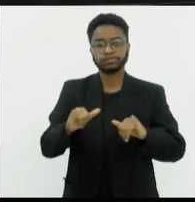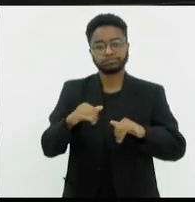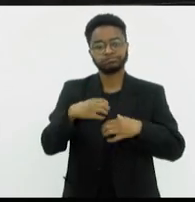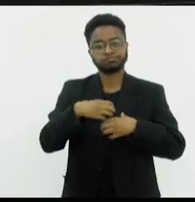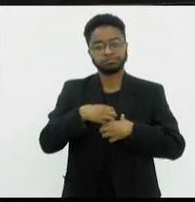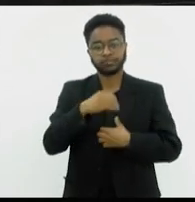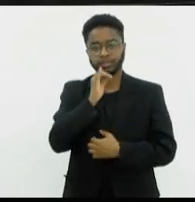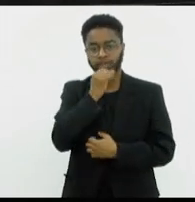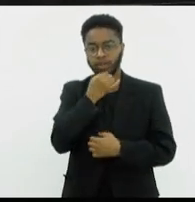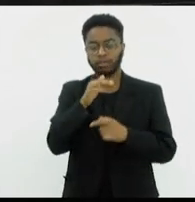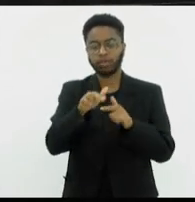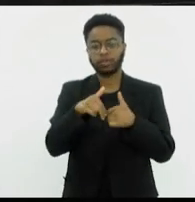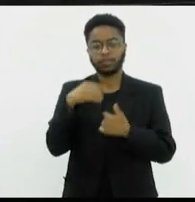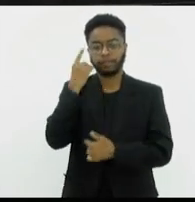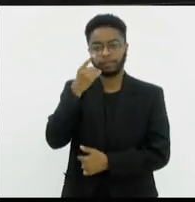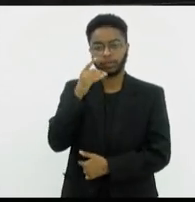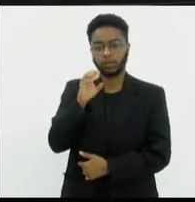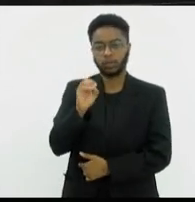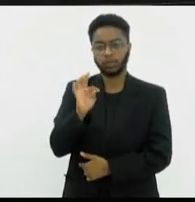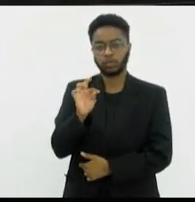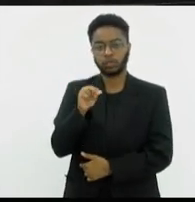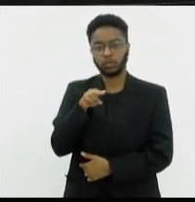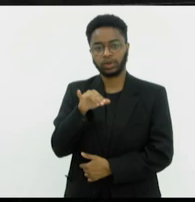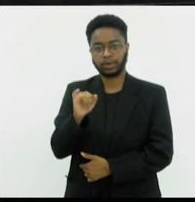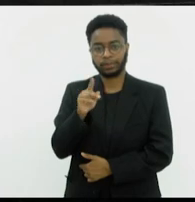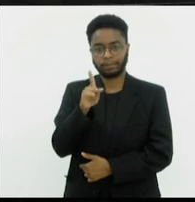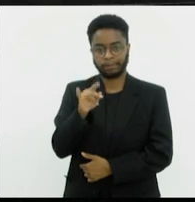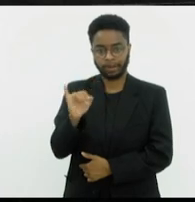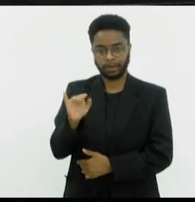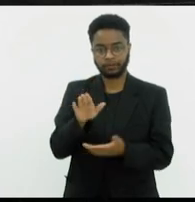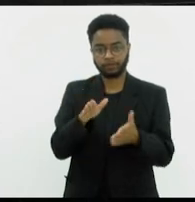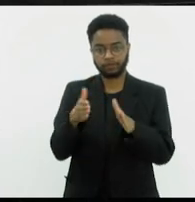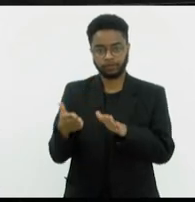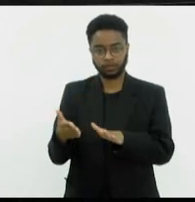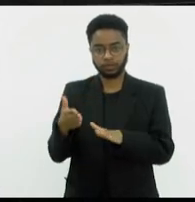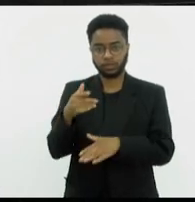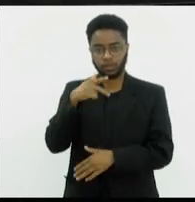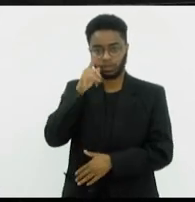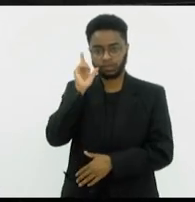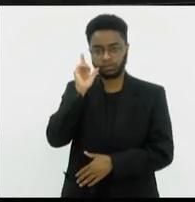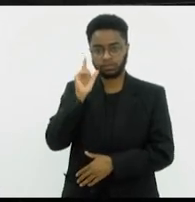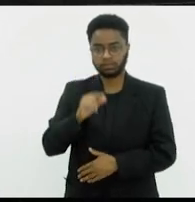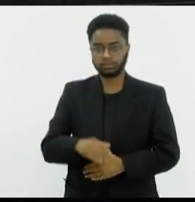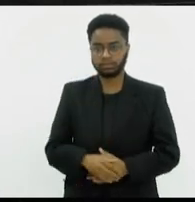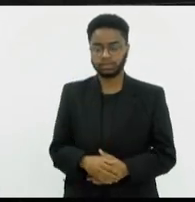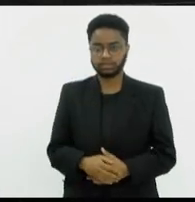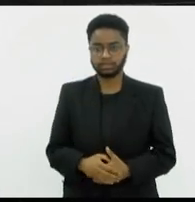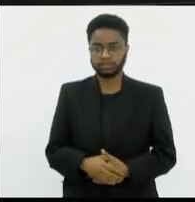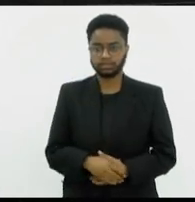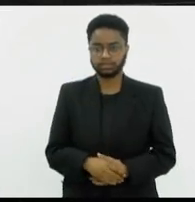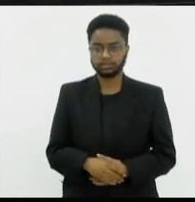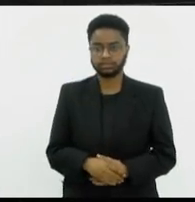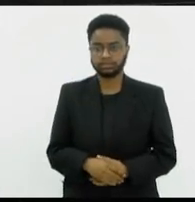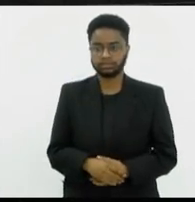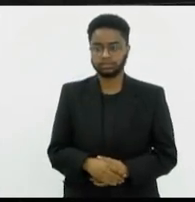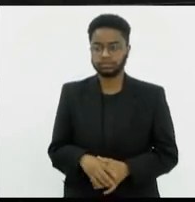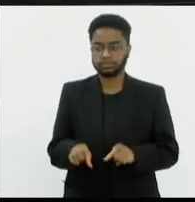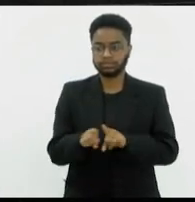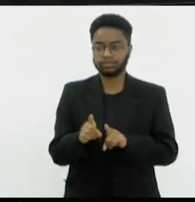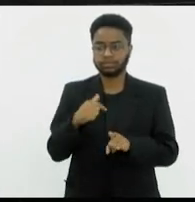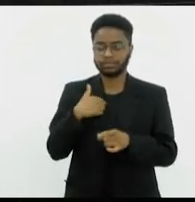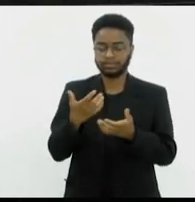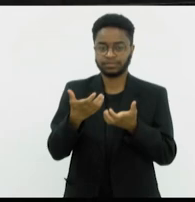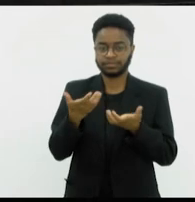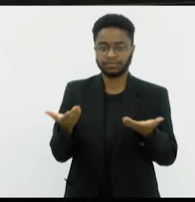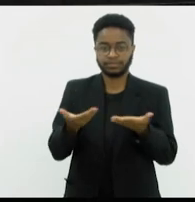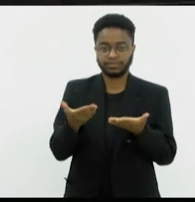do deputado Otônio de Paula Pai, que nos deixou na data de ontem. E queria fazer uso desse expediente